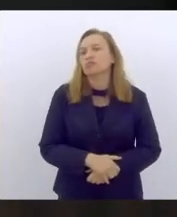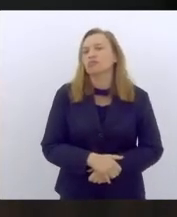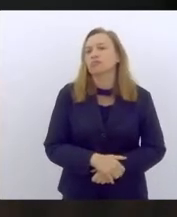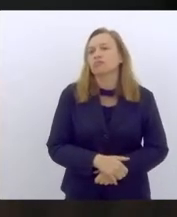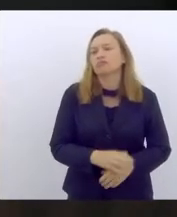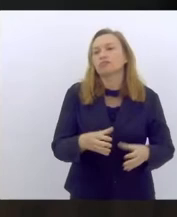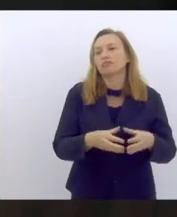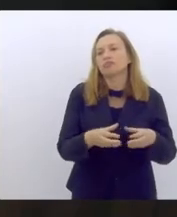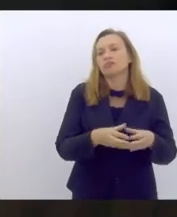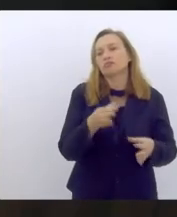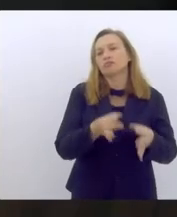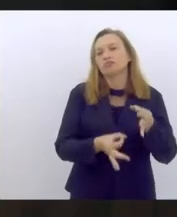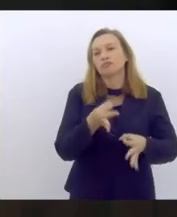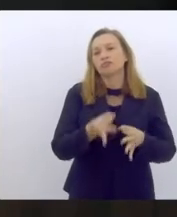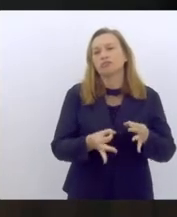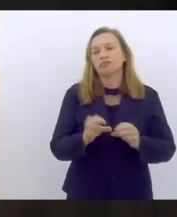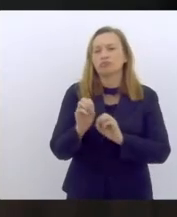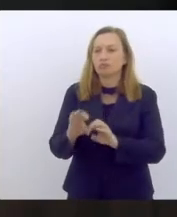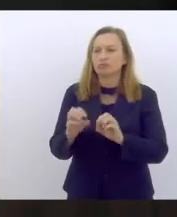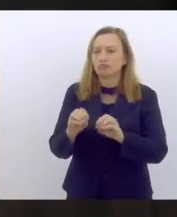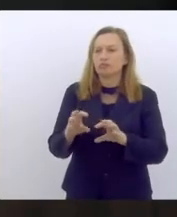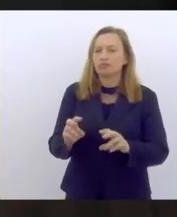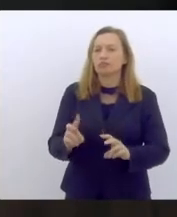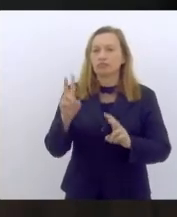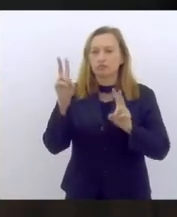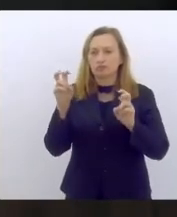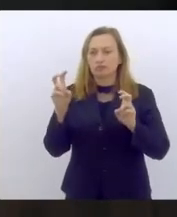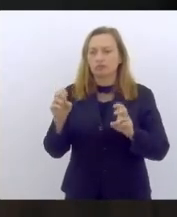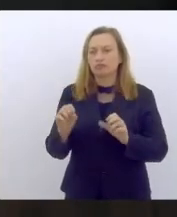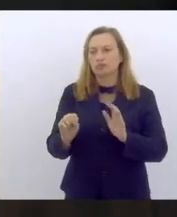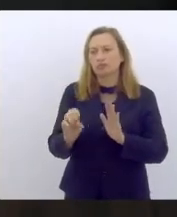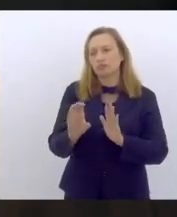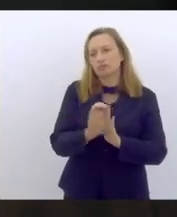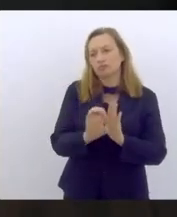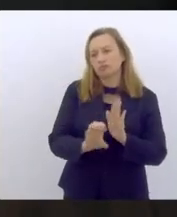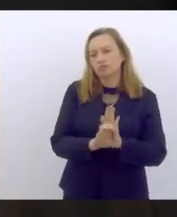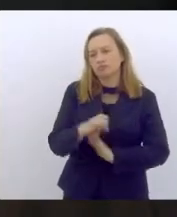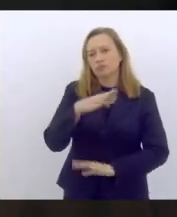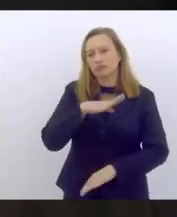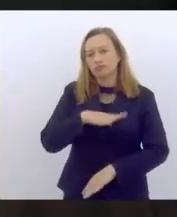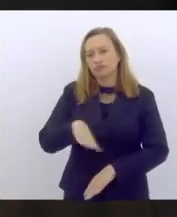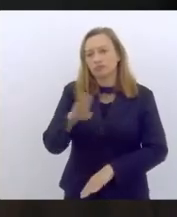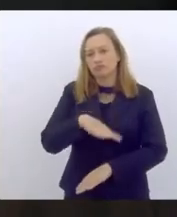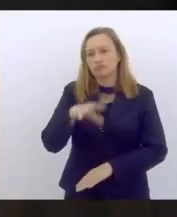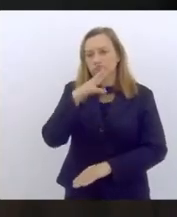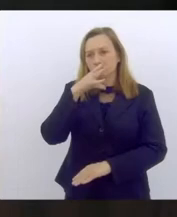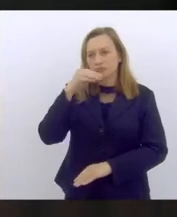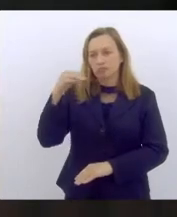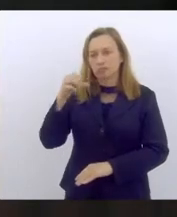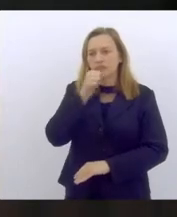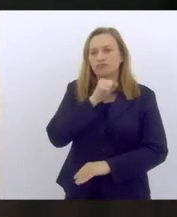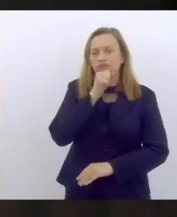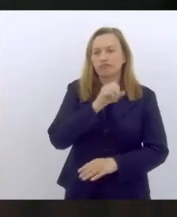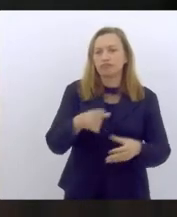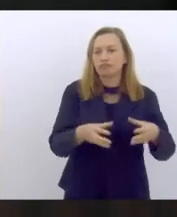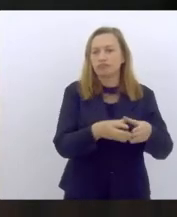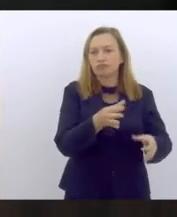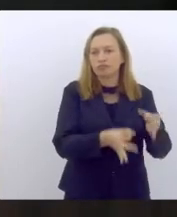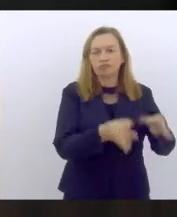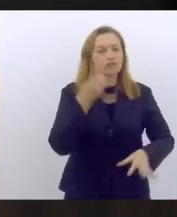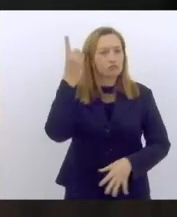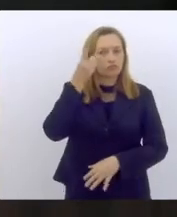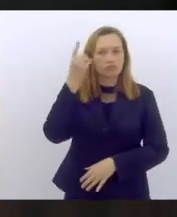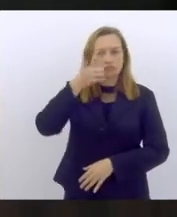de pareceres das comissões de Educação de ação da Criança e do adolescência e do Idoso pela comissão de condição